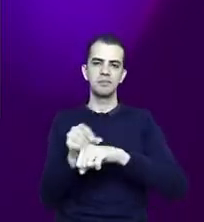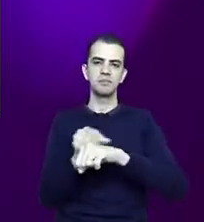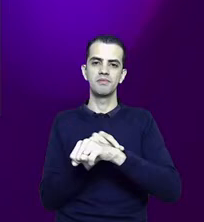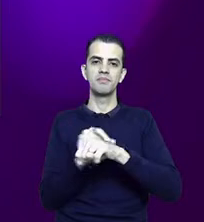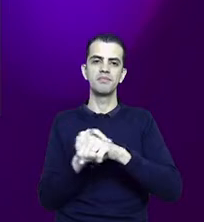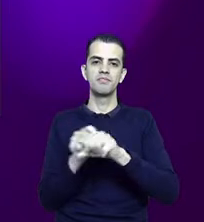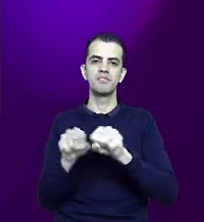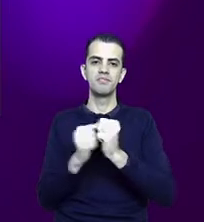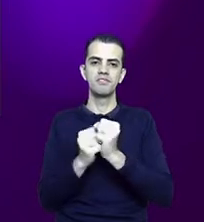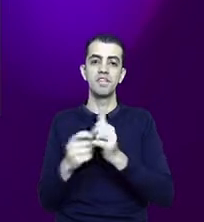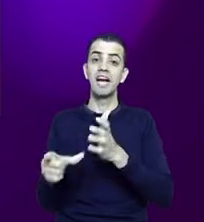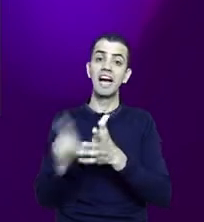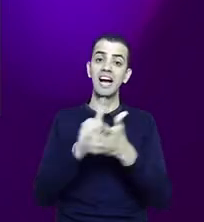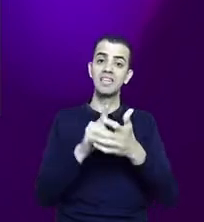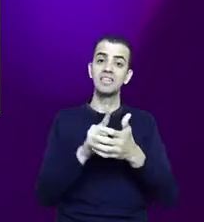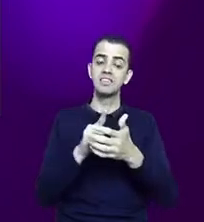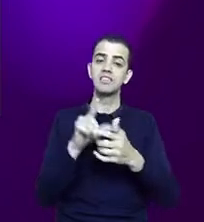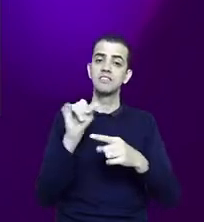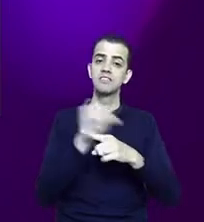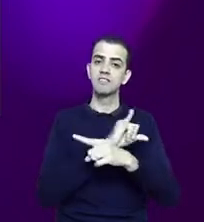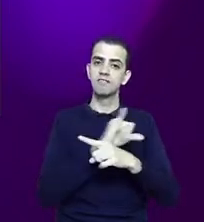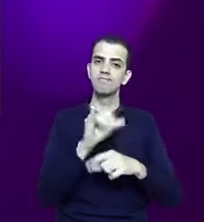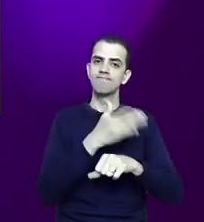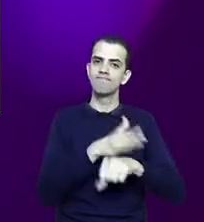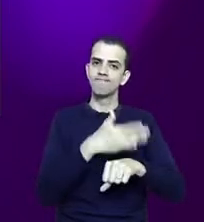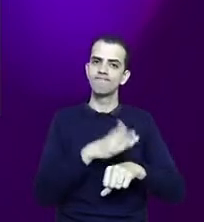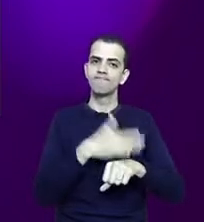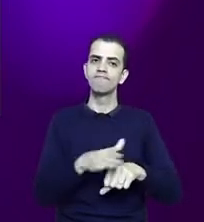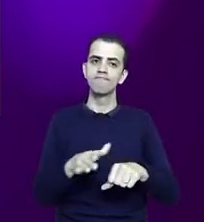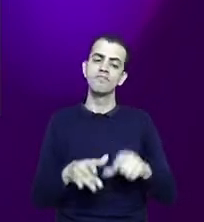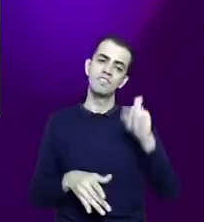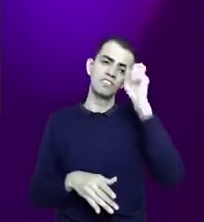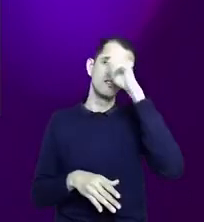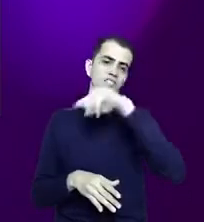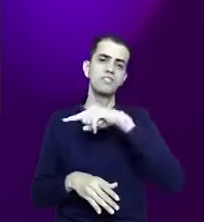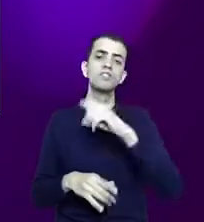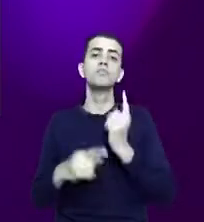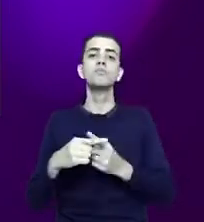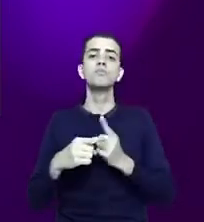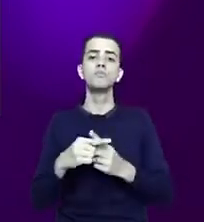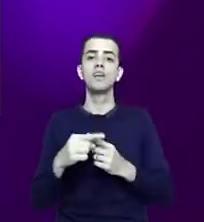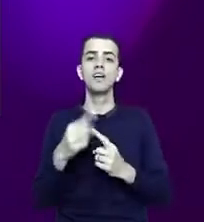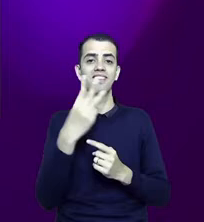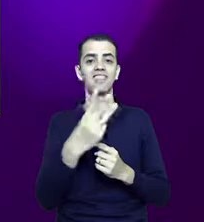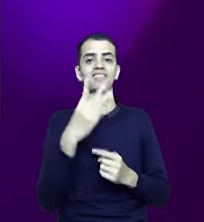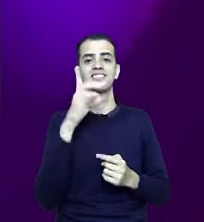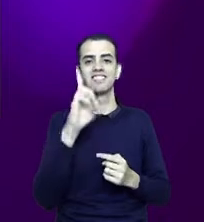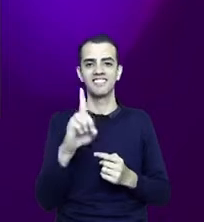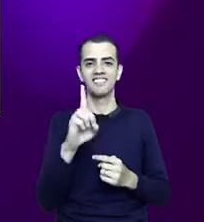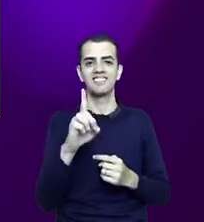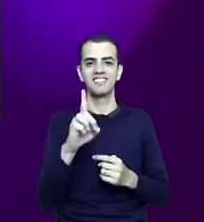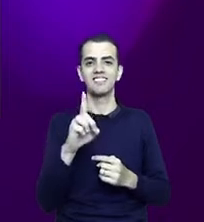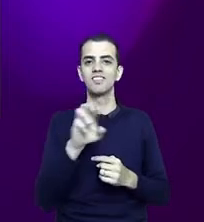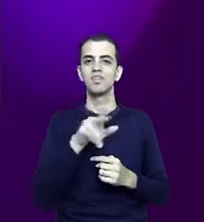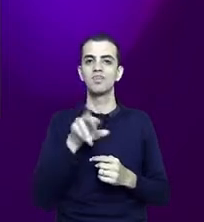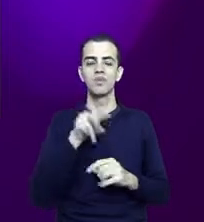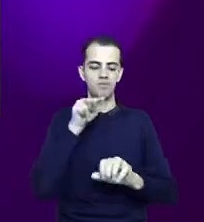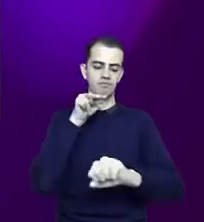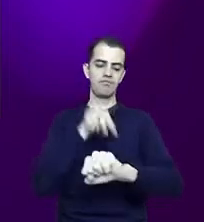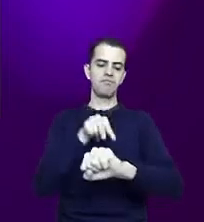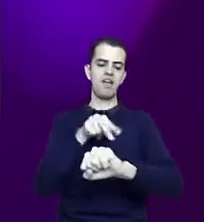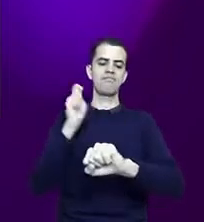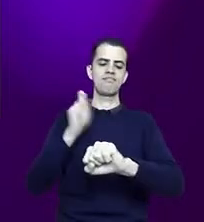de planejar essas osteotomias é porque são deformidades aí que são tridimensionais, né? Então, principalmente as